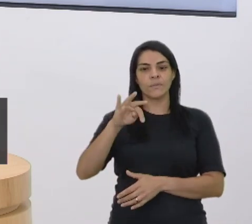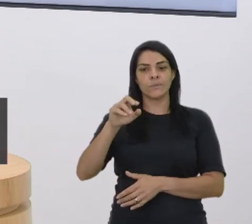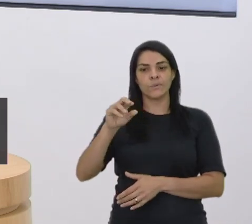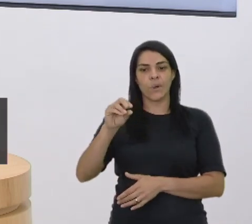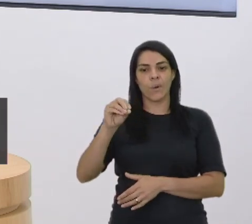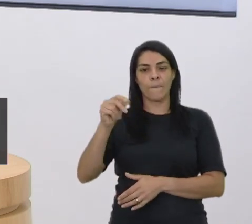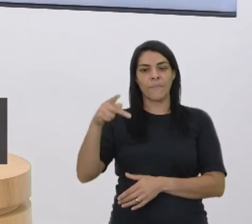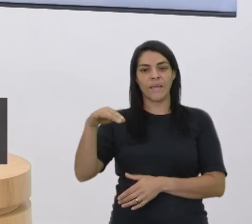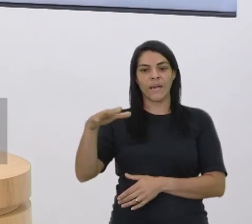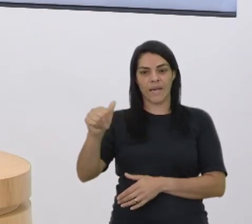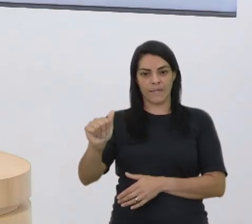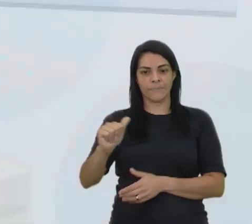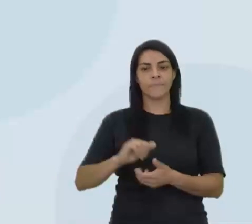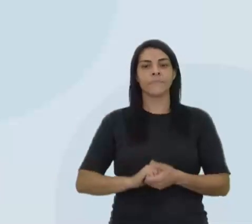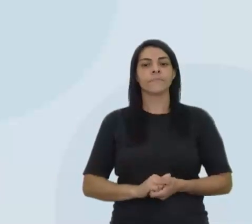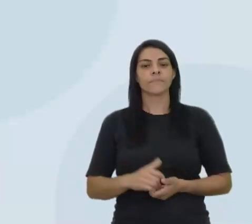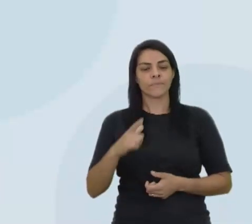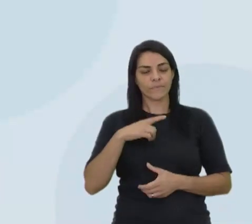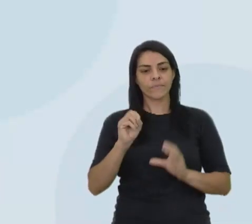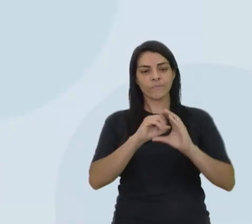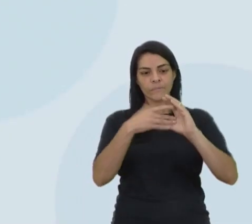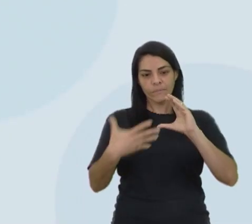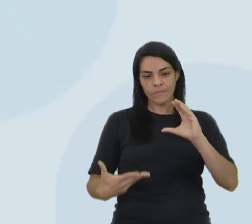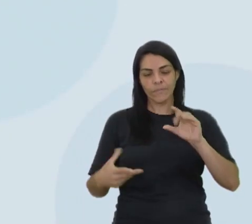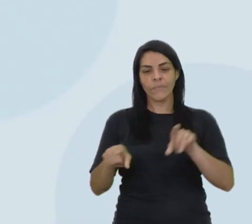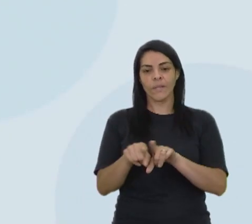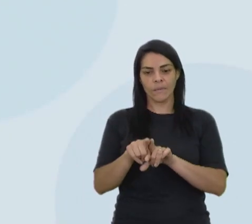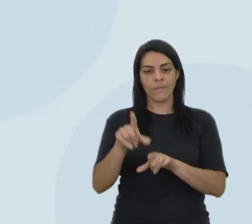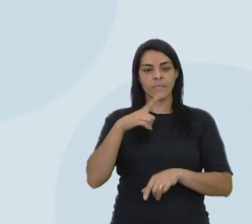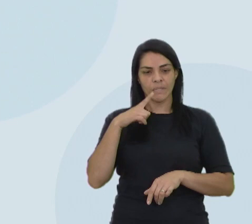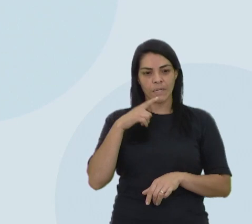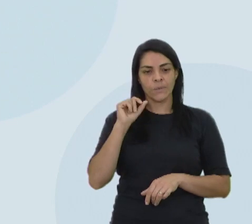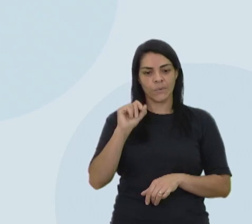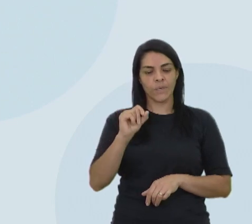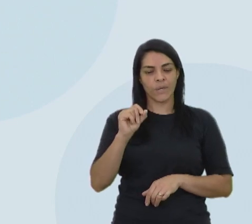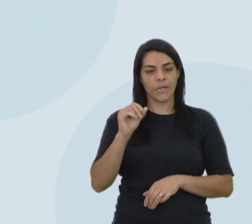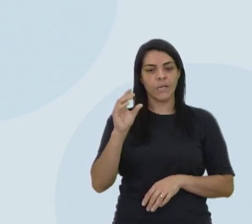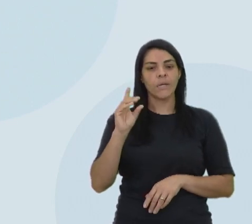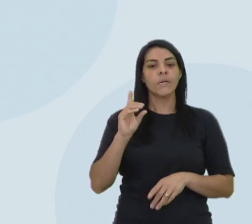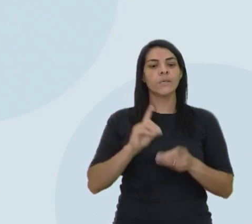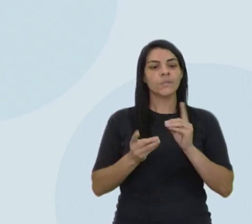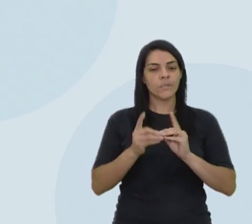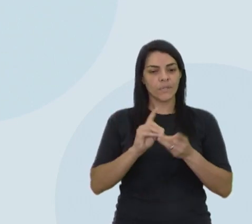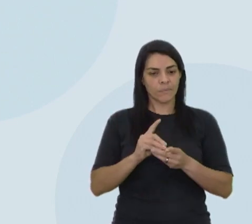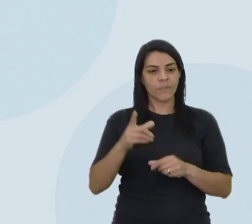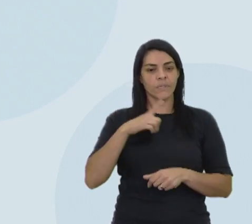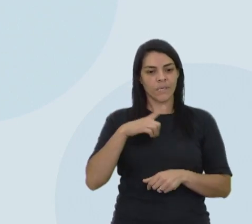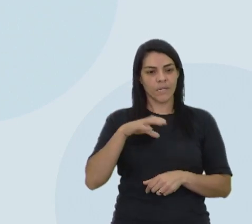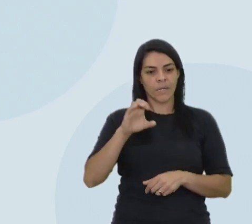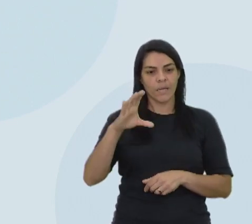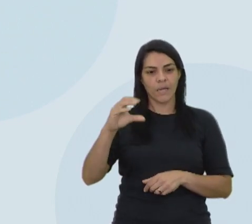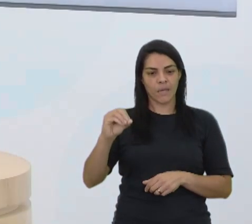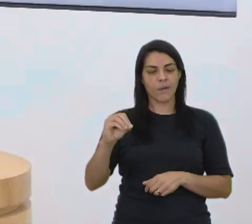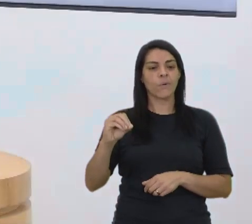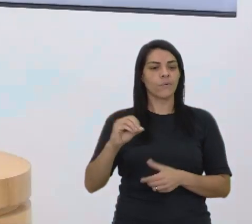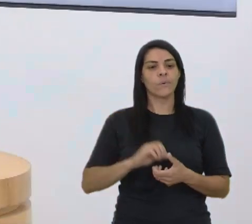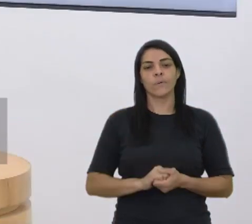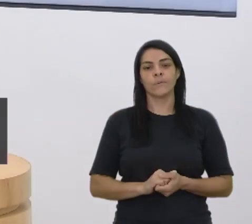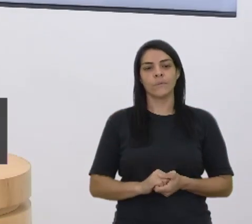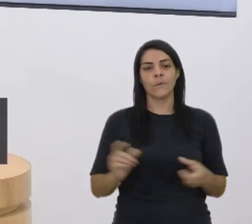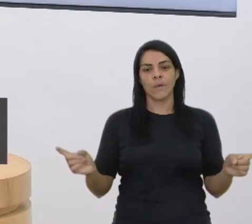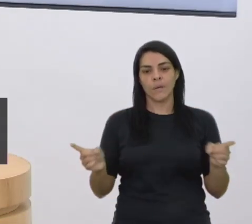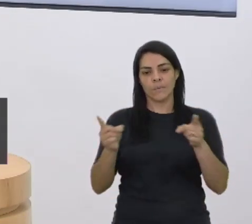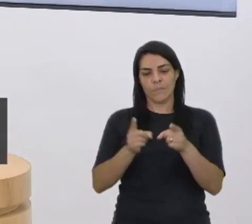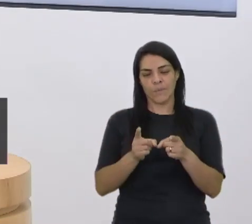obviamente, eles variam de tamanho e características e eles são completamente dinâmicos. Então, você tem ecossistemas gigantescos, tem ecossistemas